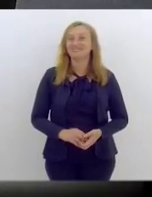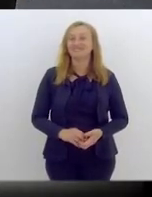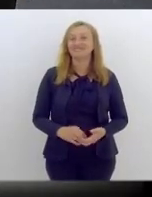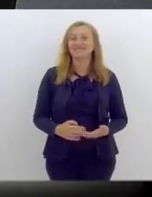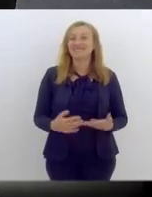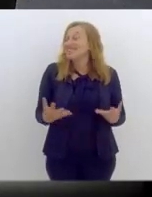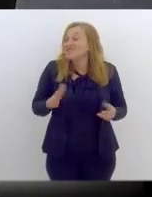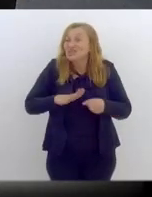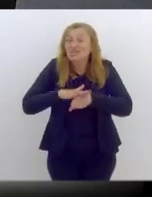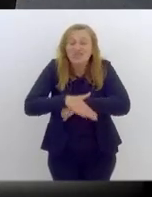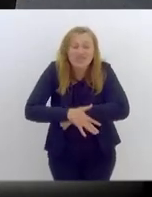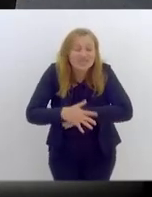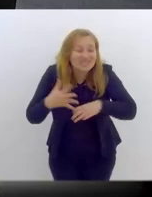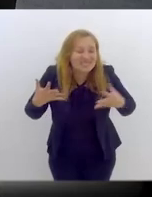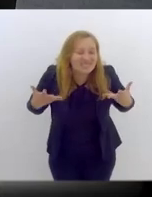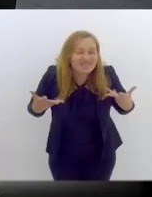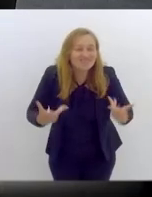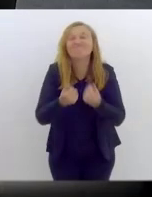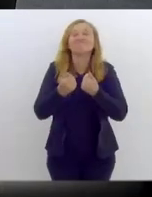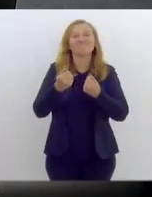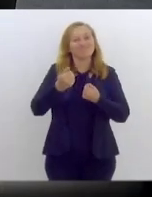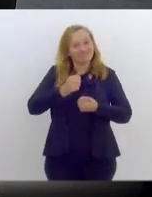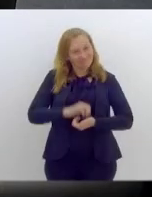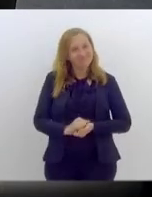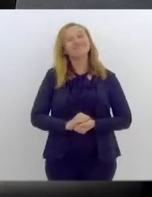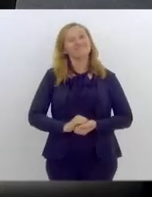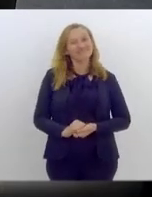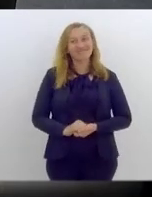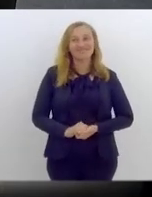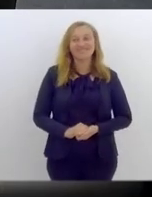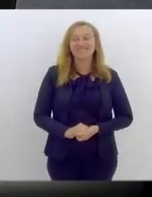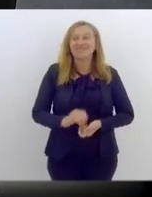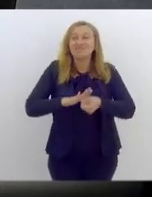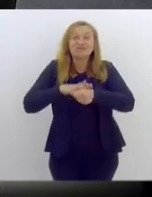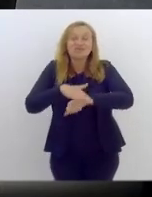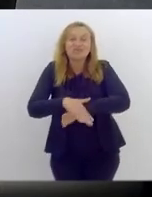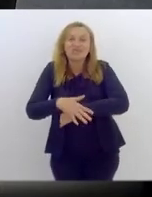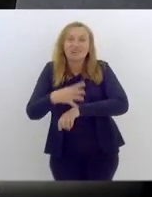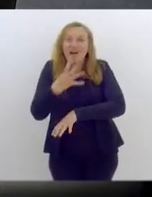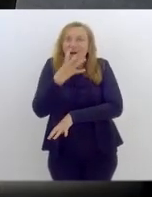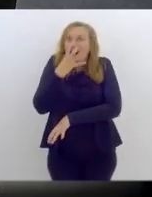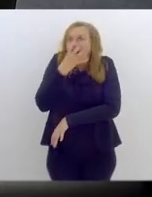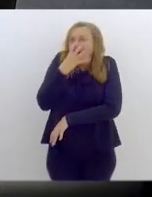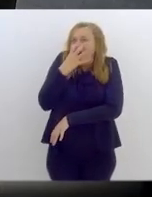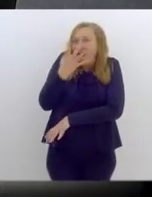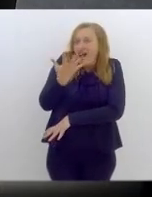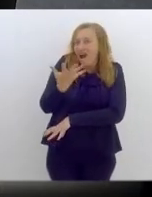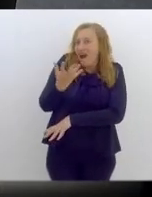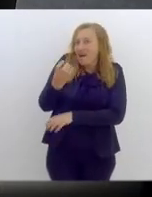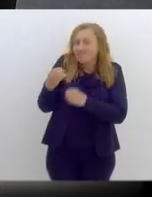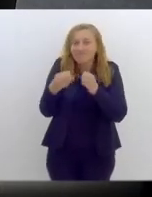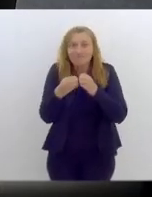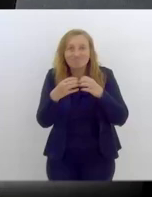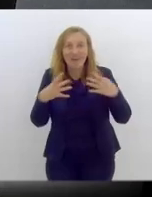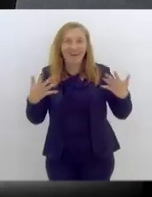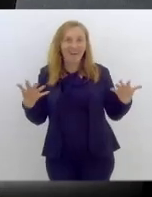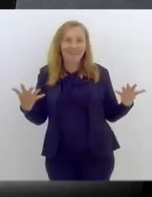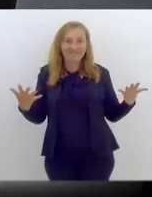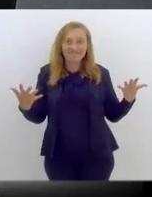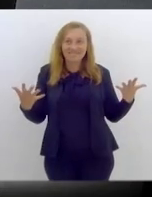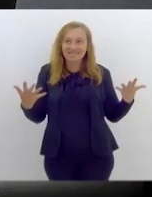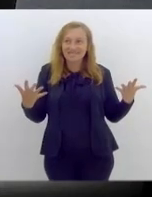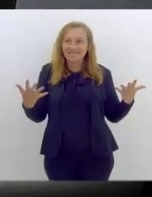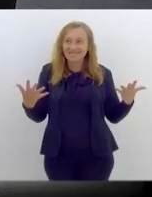Gente, que noite tão linda, que noite de encanto, que noite de magia,